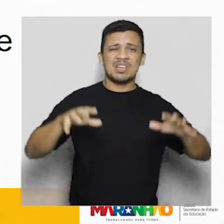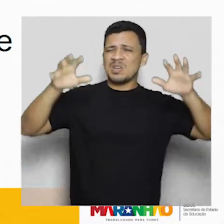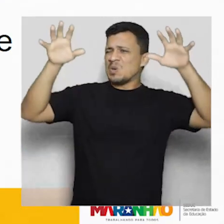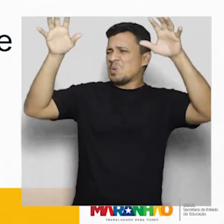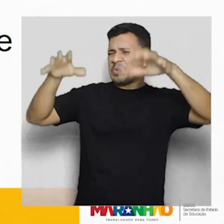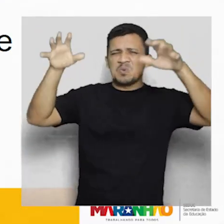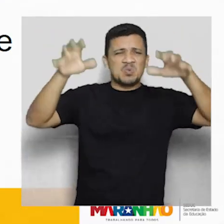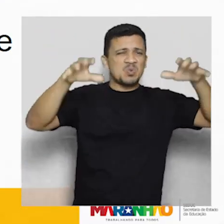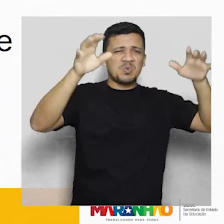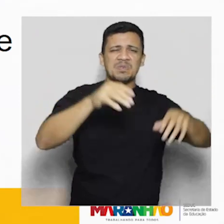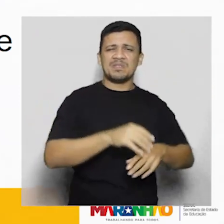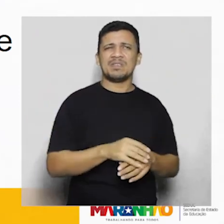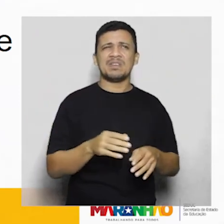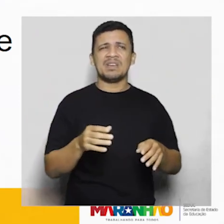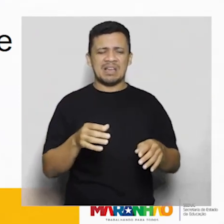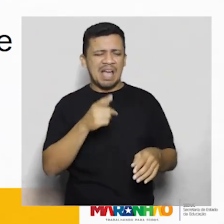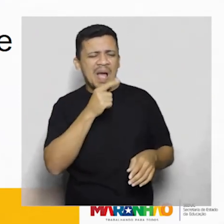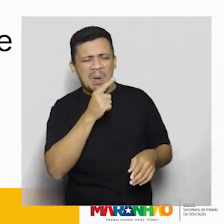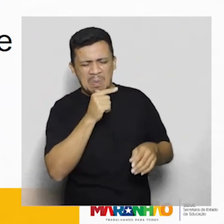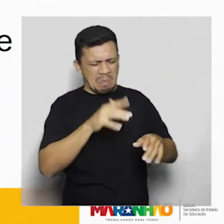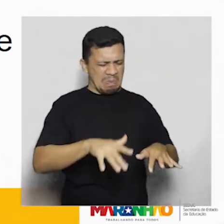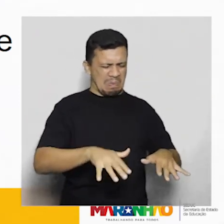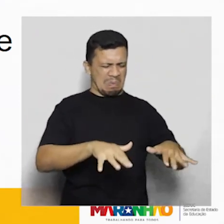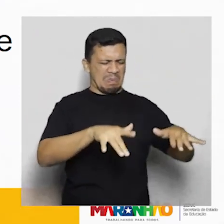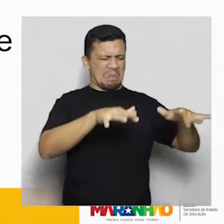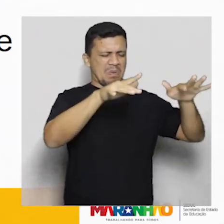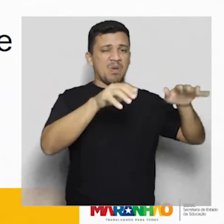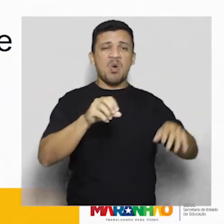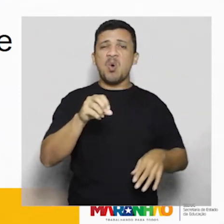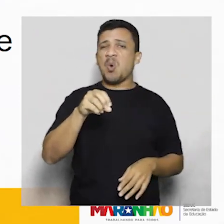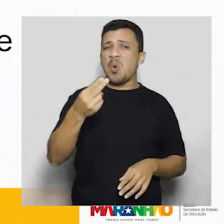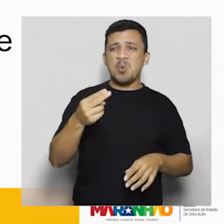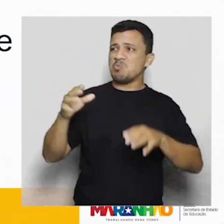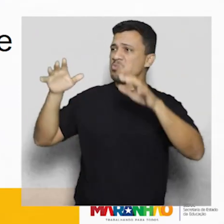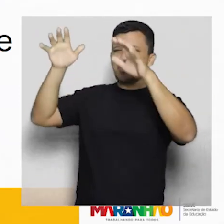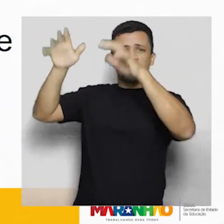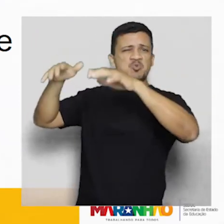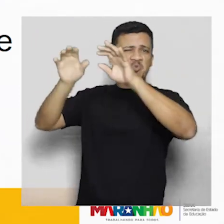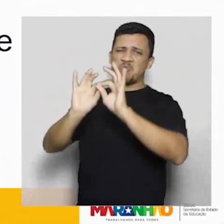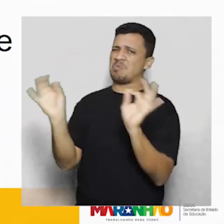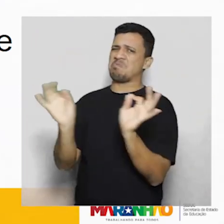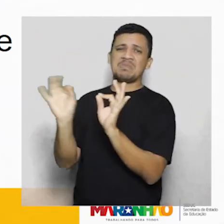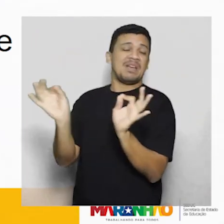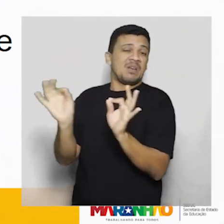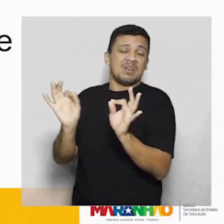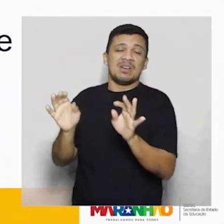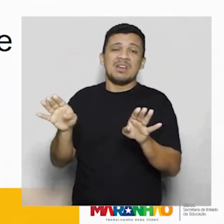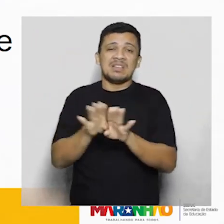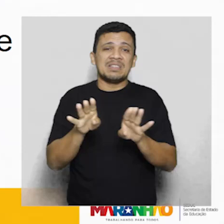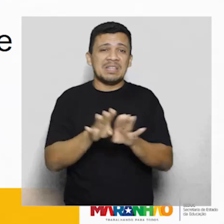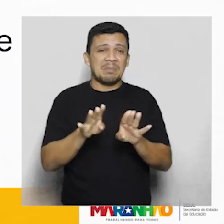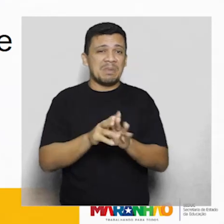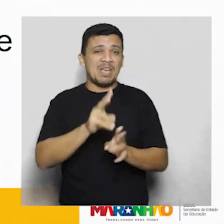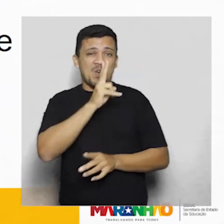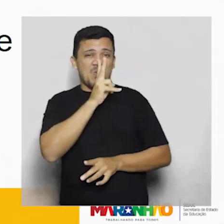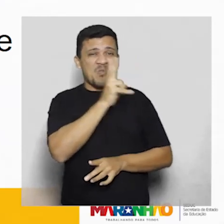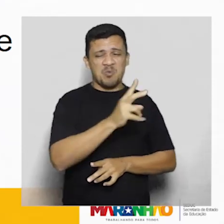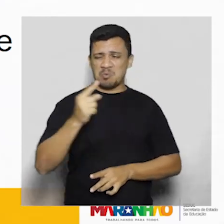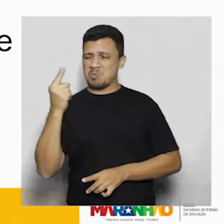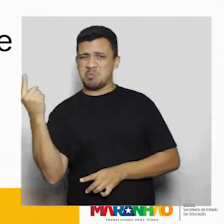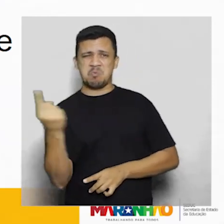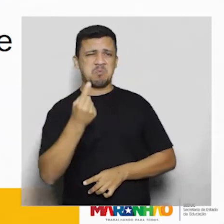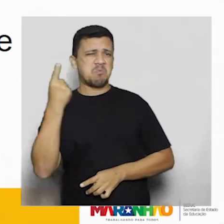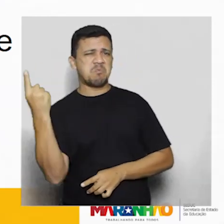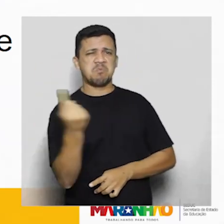pesadas enchentes ou secas devastadoras aumenta na força de tempestades e